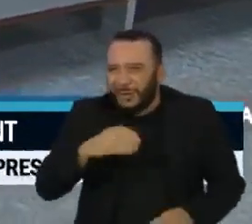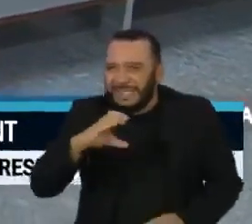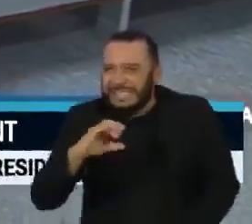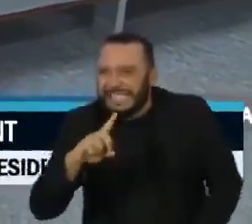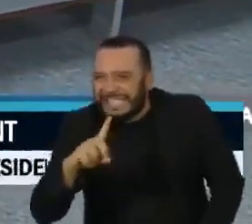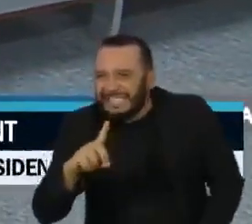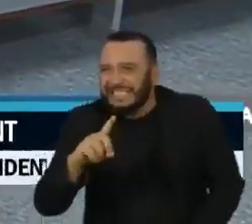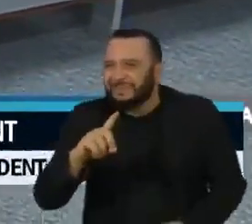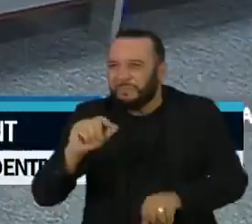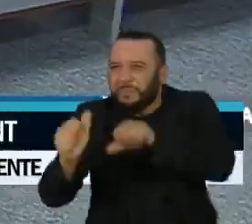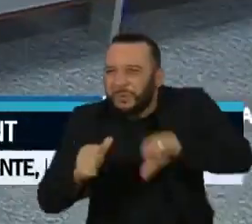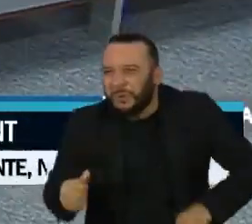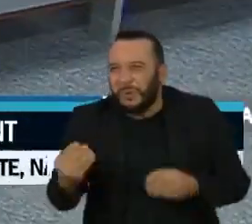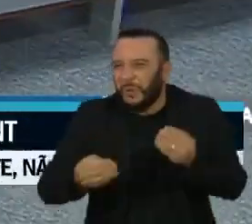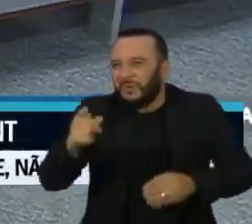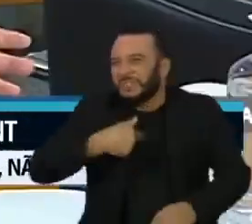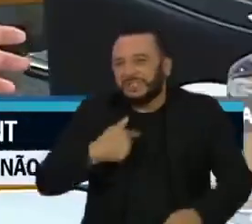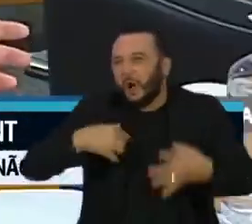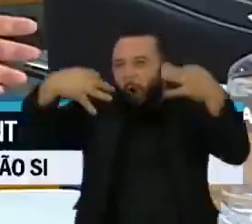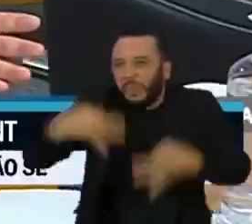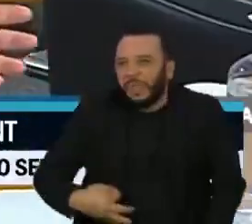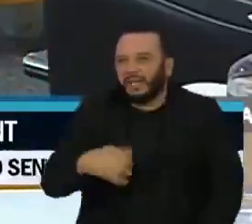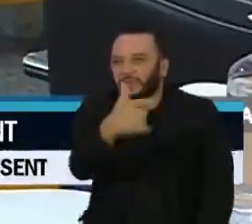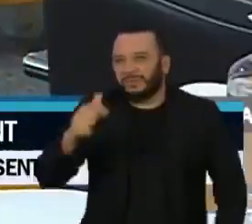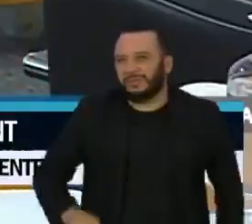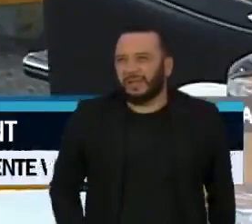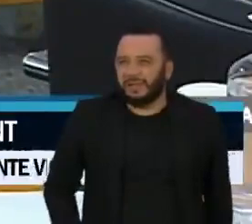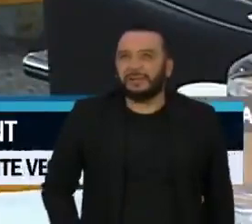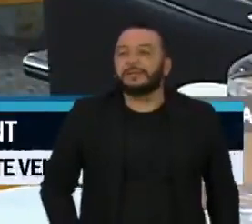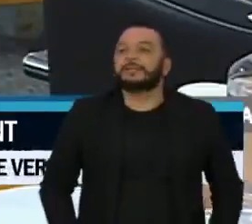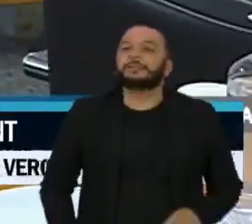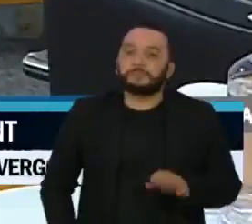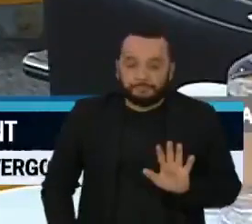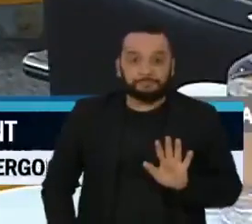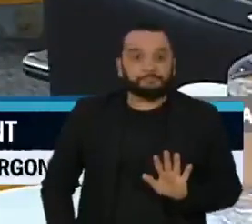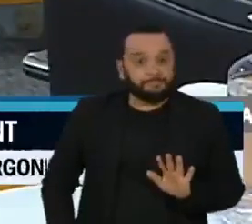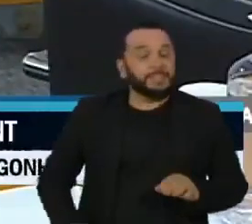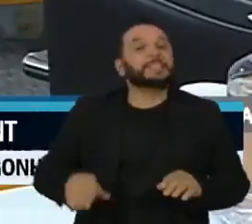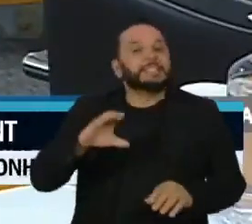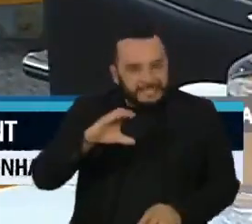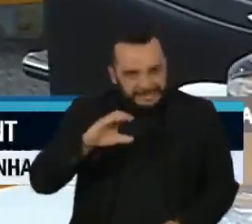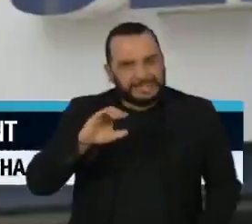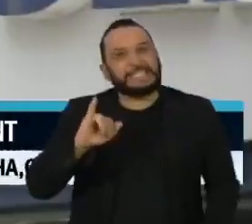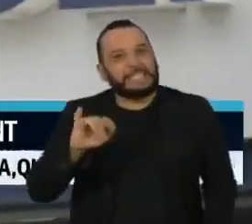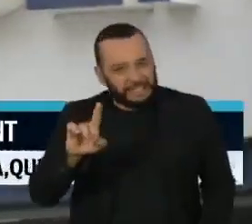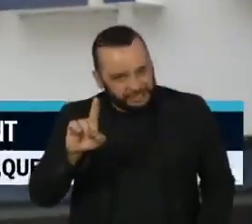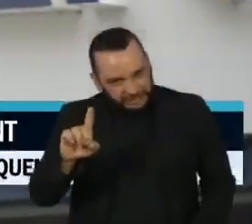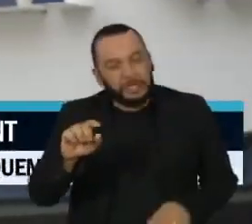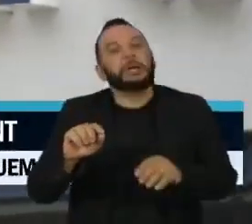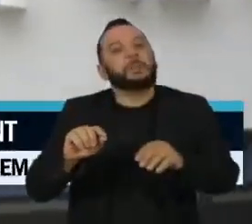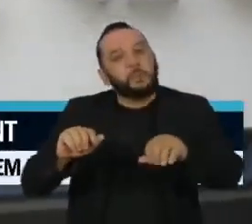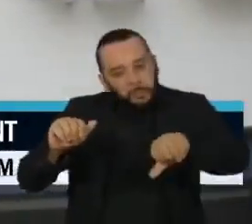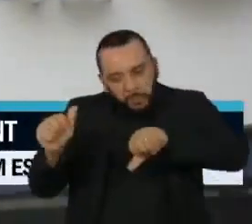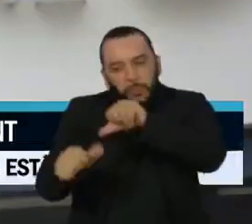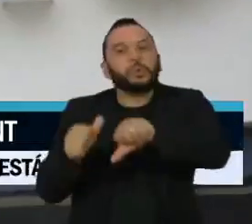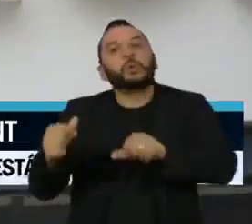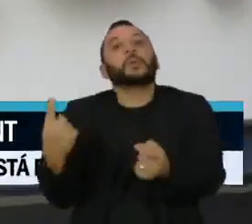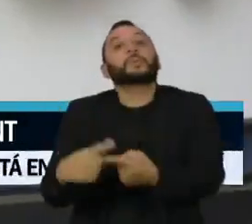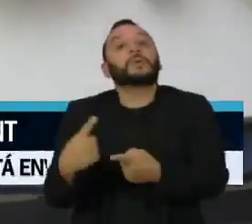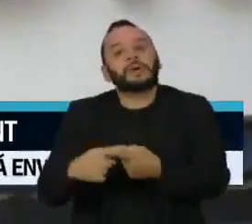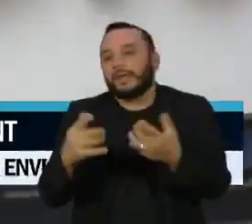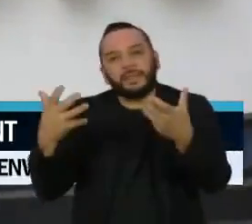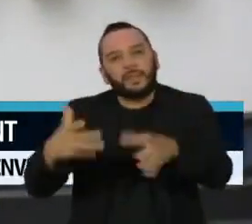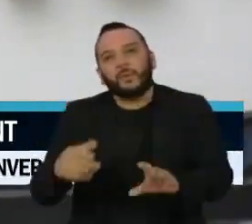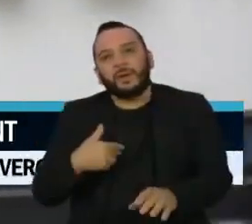com a desonestidade, senador, que o senhor diz agora. Senador. Para os senadores, essa modificação tinha intenção de subnotificar casos